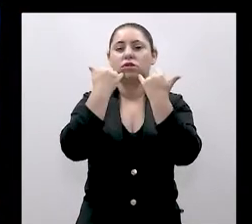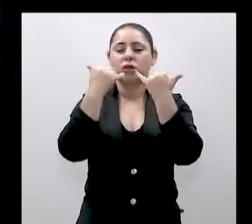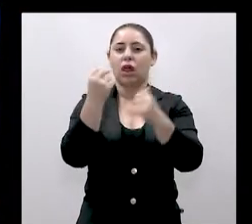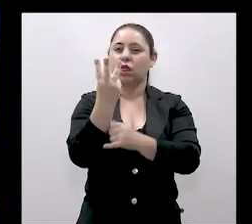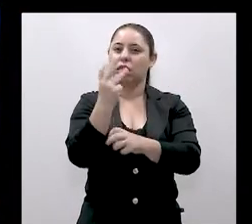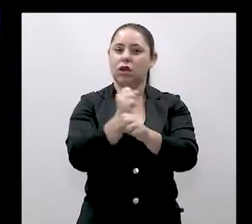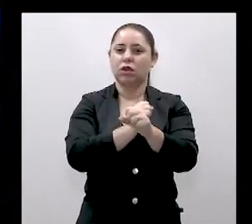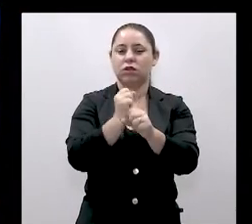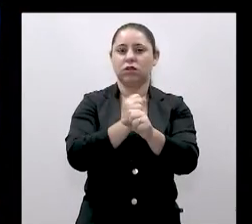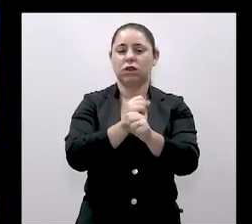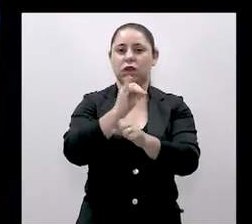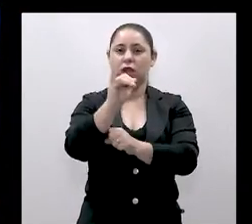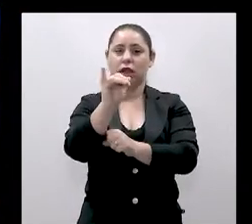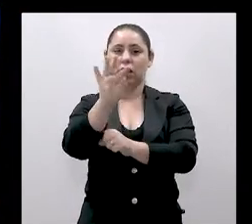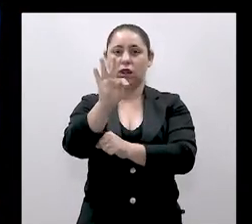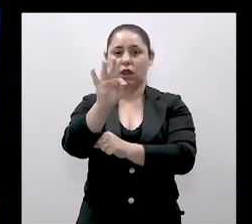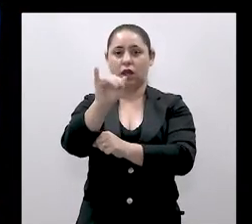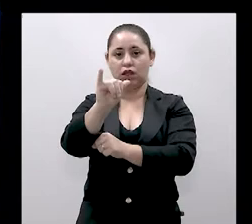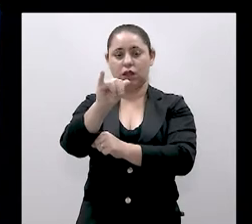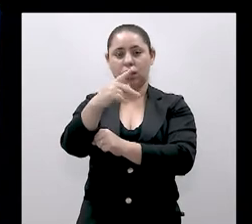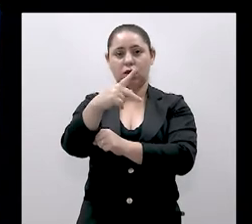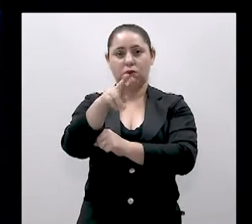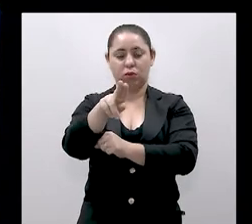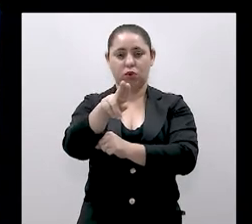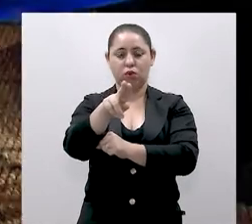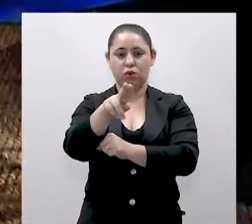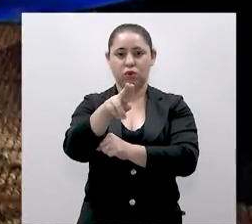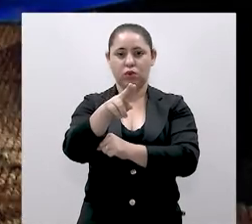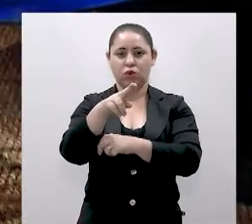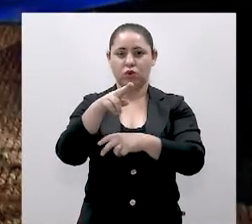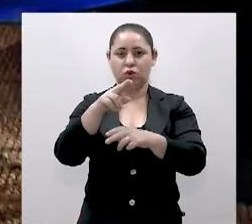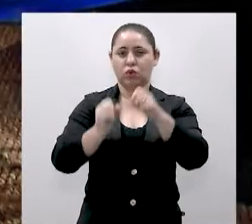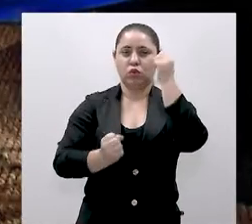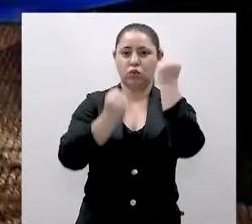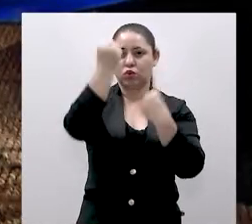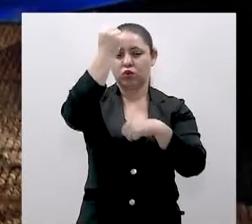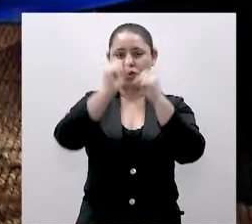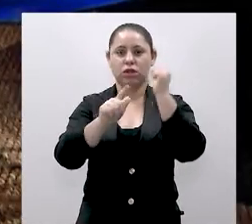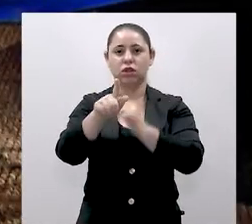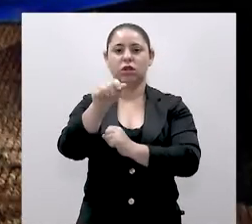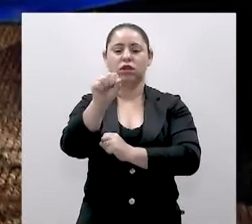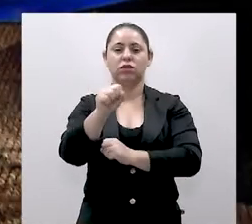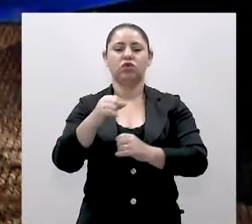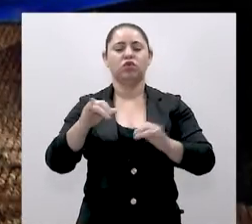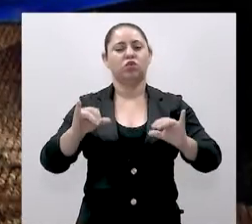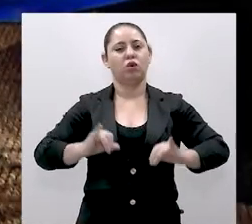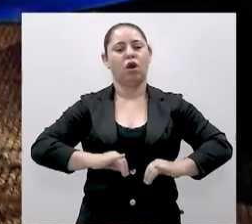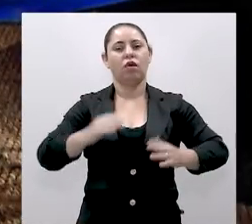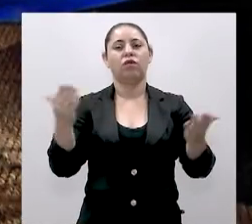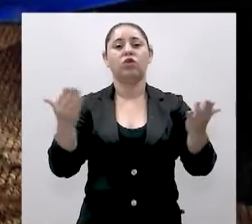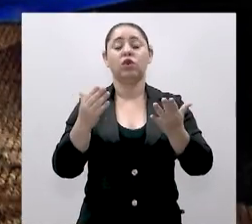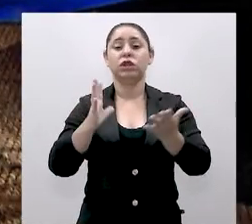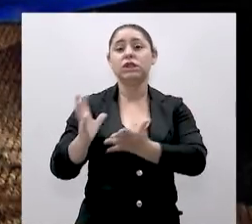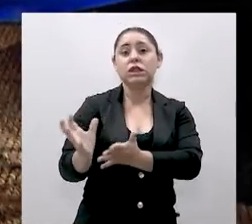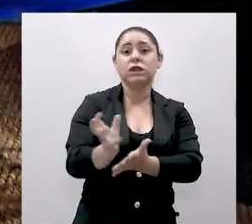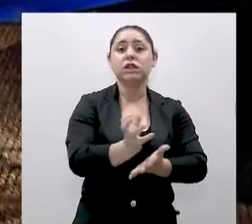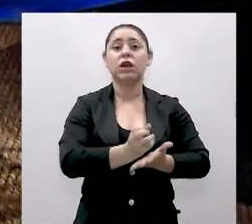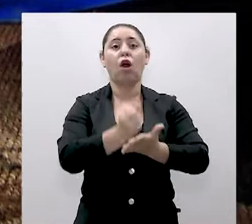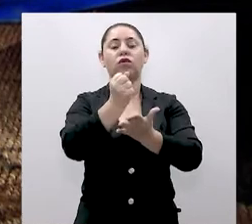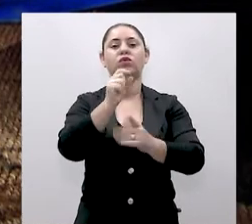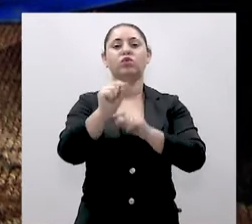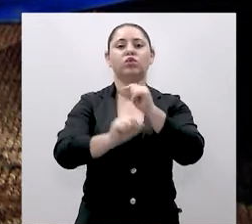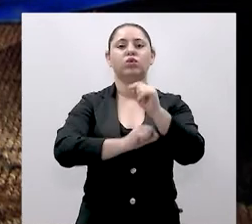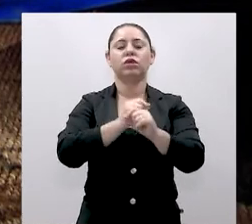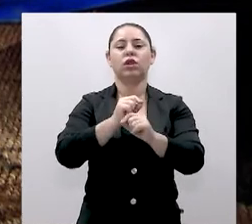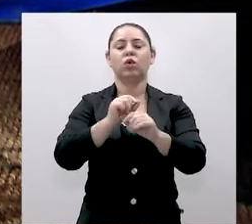03 anos uma uma Itaipu de usina a gás hoje são as que sal fui meter o pau em mim só acho que salvam